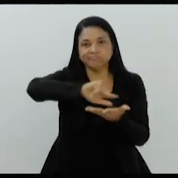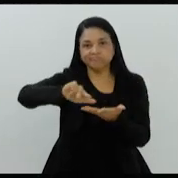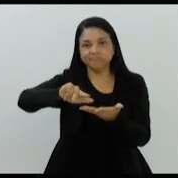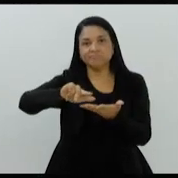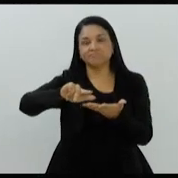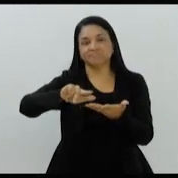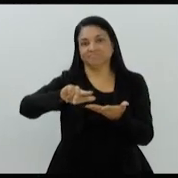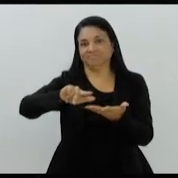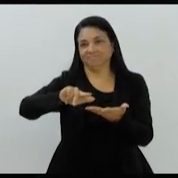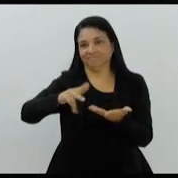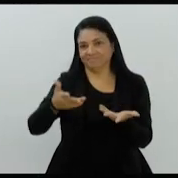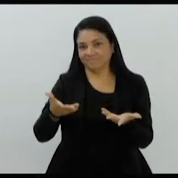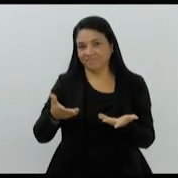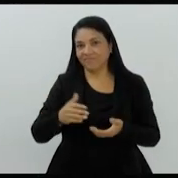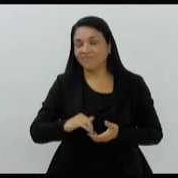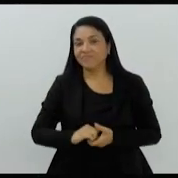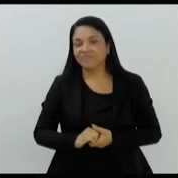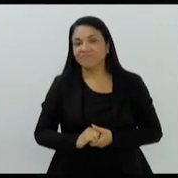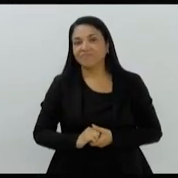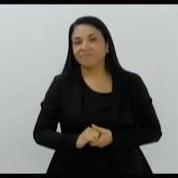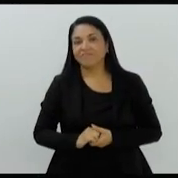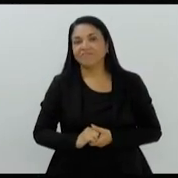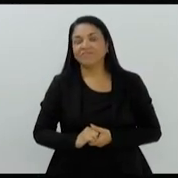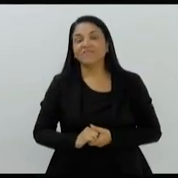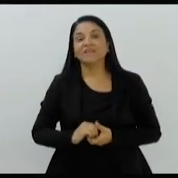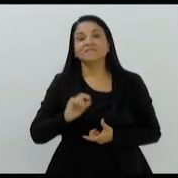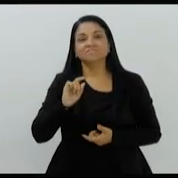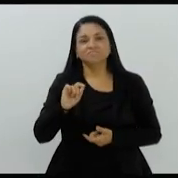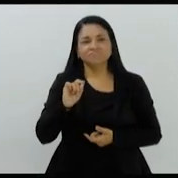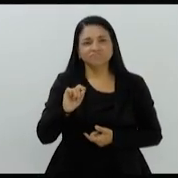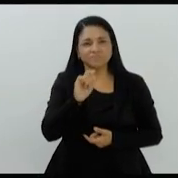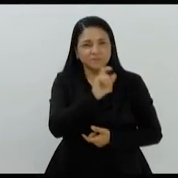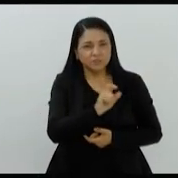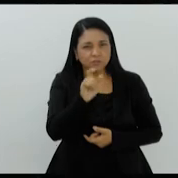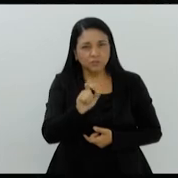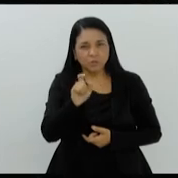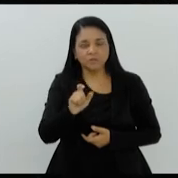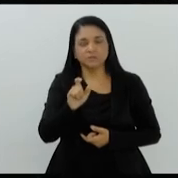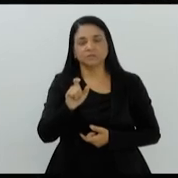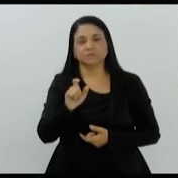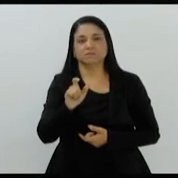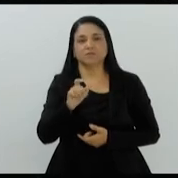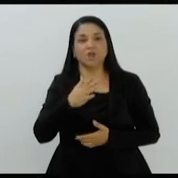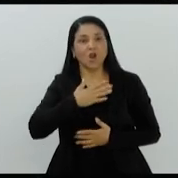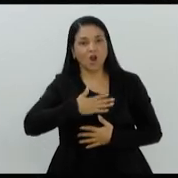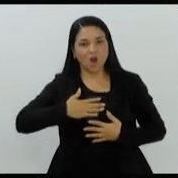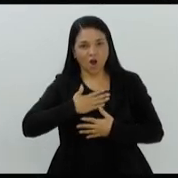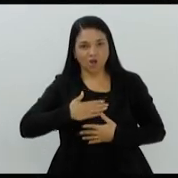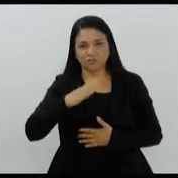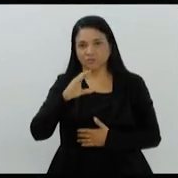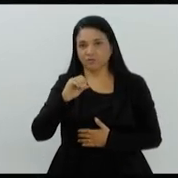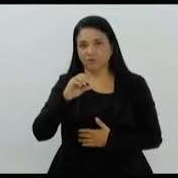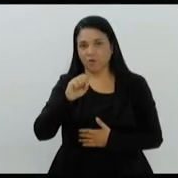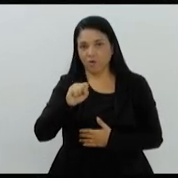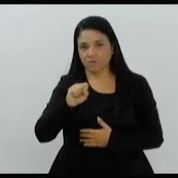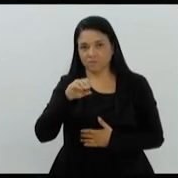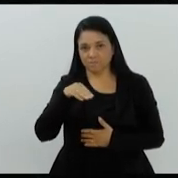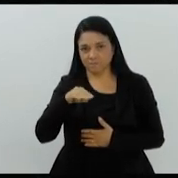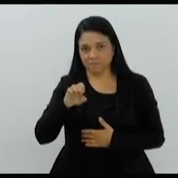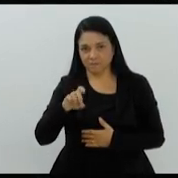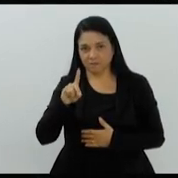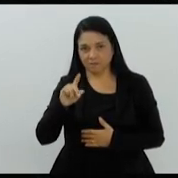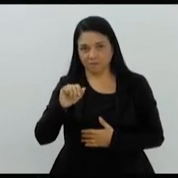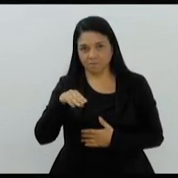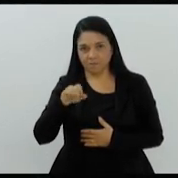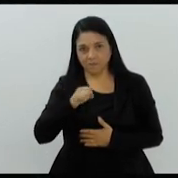distintos. Então, aqueles que são devotos de Cosme e Damião têm chance de comemorar